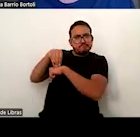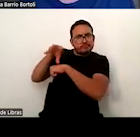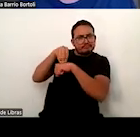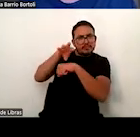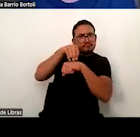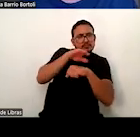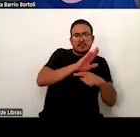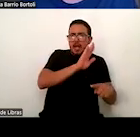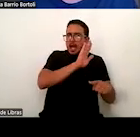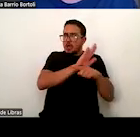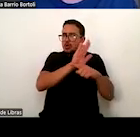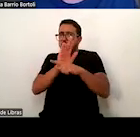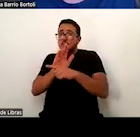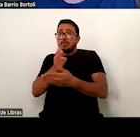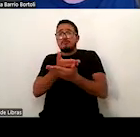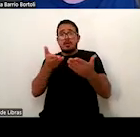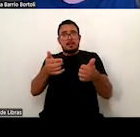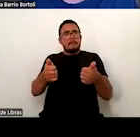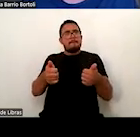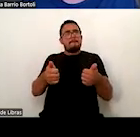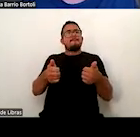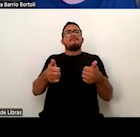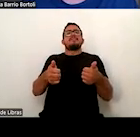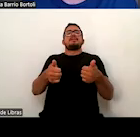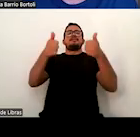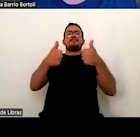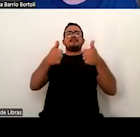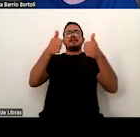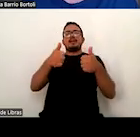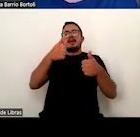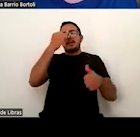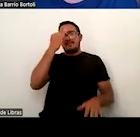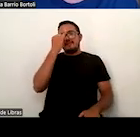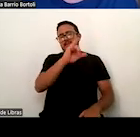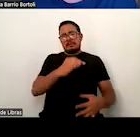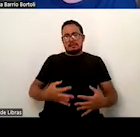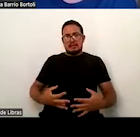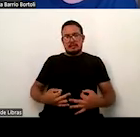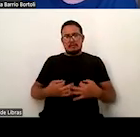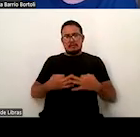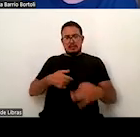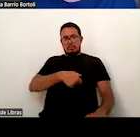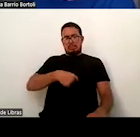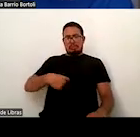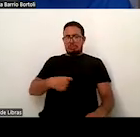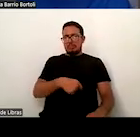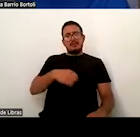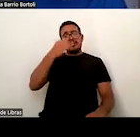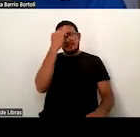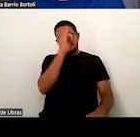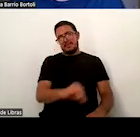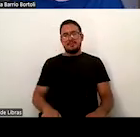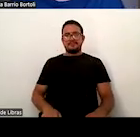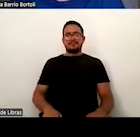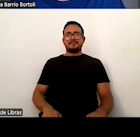poder melhorar, diminuir o risco do câncer de intestino, tá? Então, esses aconselhamentos também em saúde, que pode ser